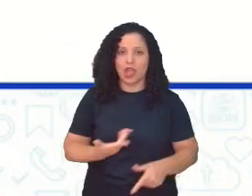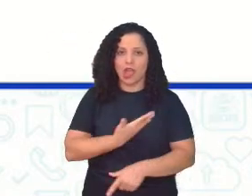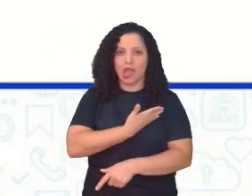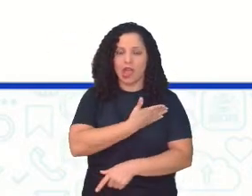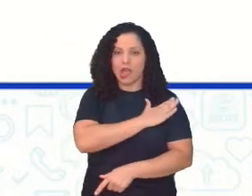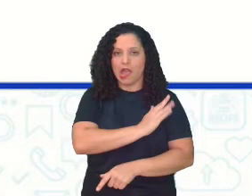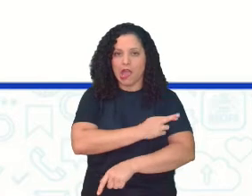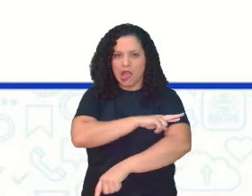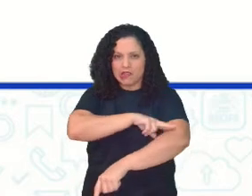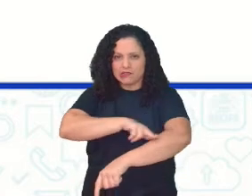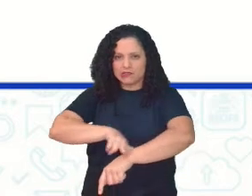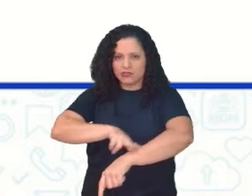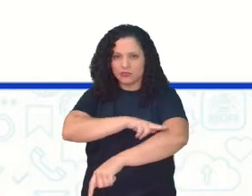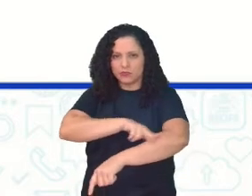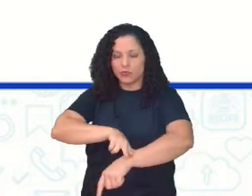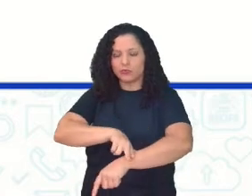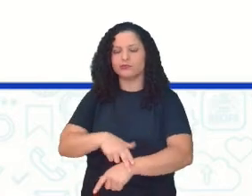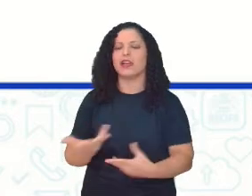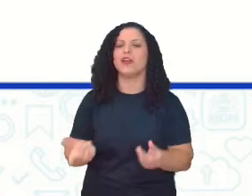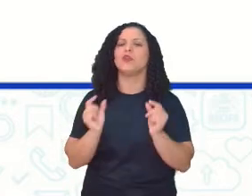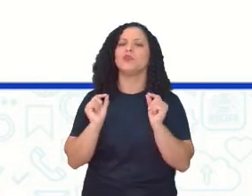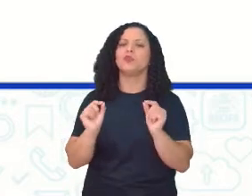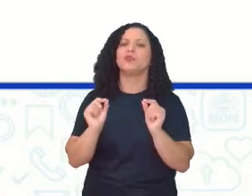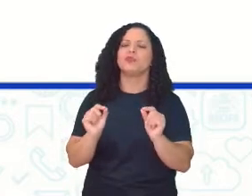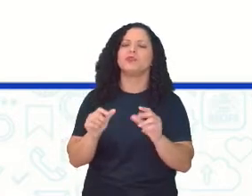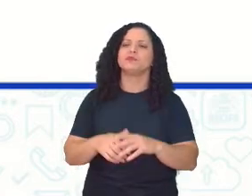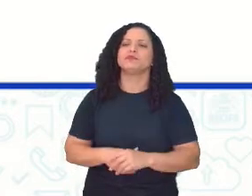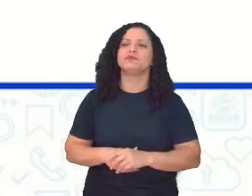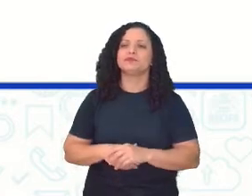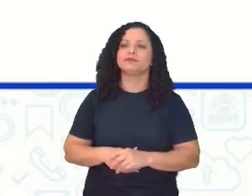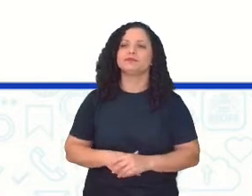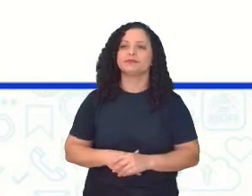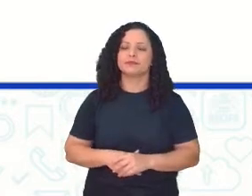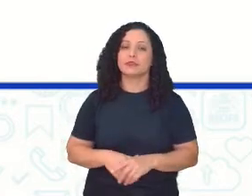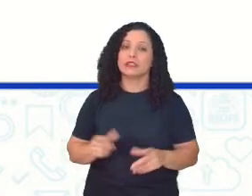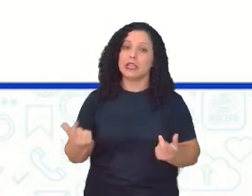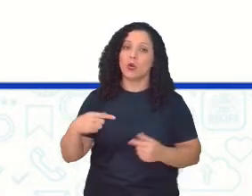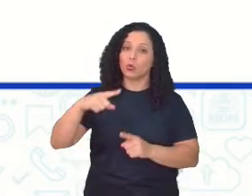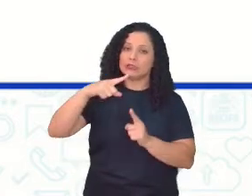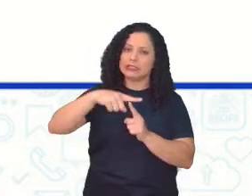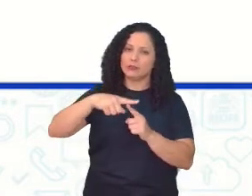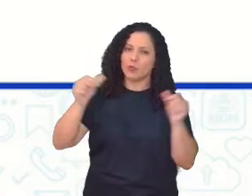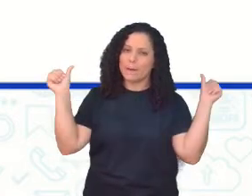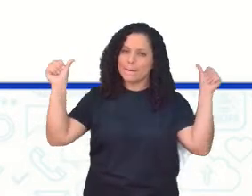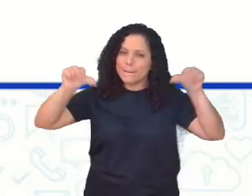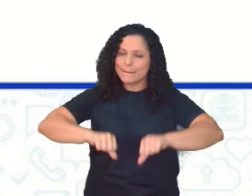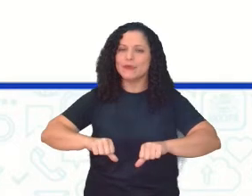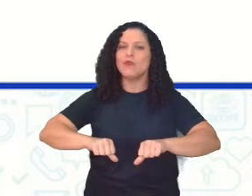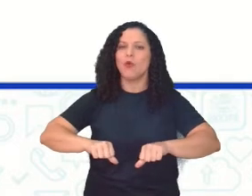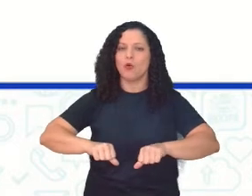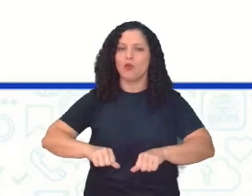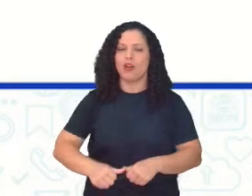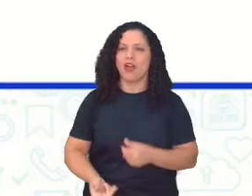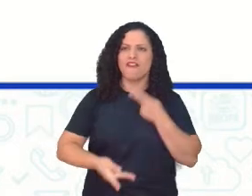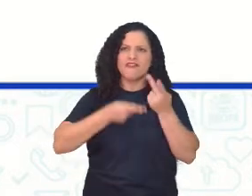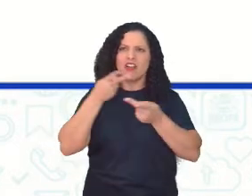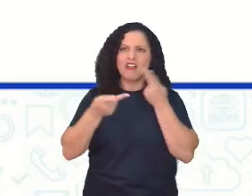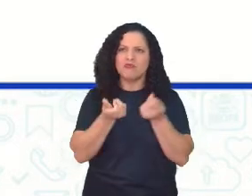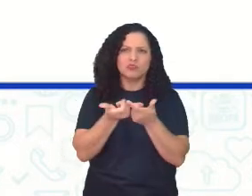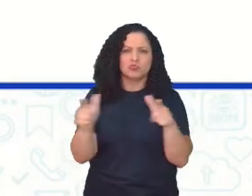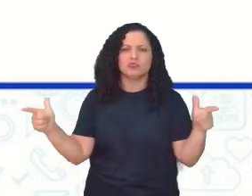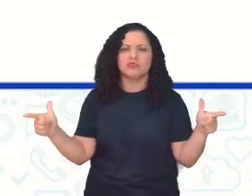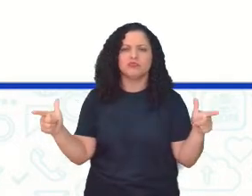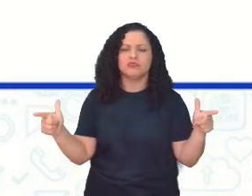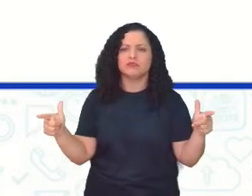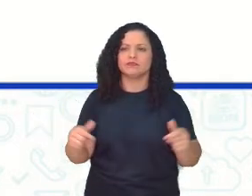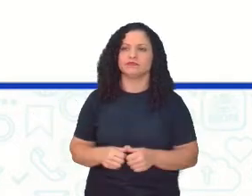aceitar a realidade dos fatos. Trata-se, na verdade, do pior tipo de racismo, além de perverso, pois